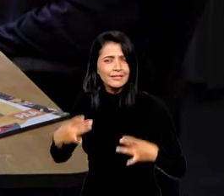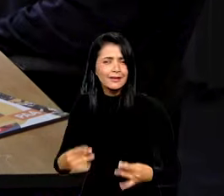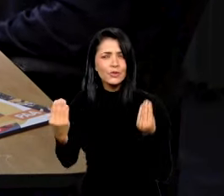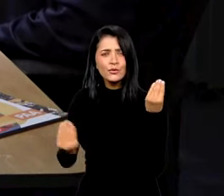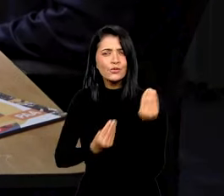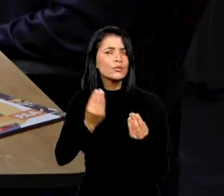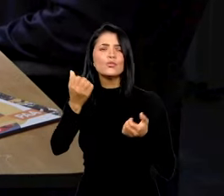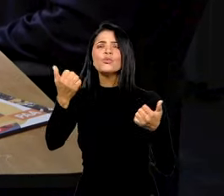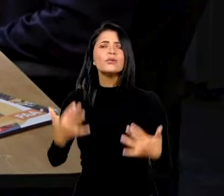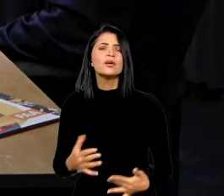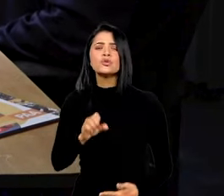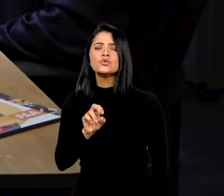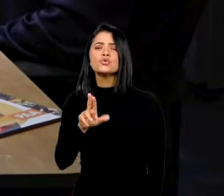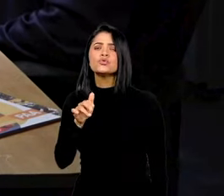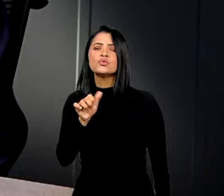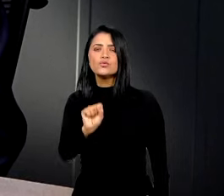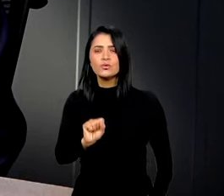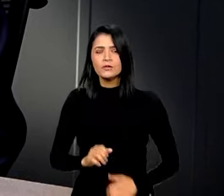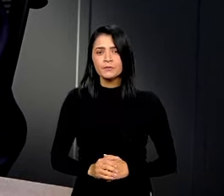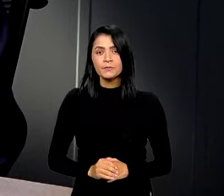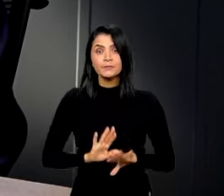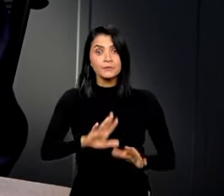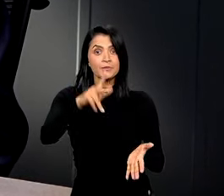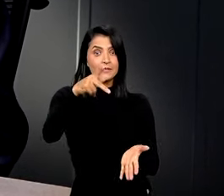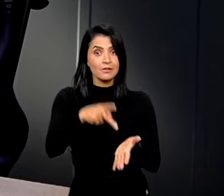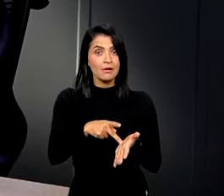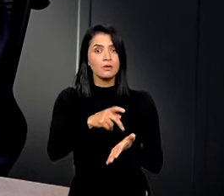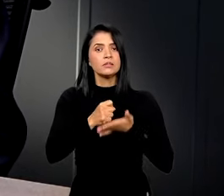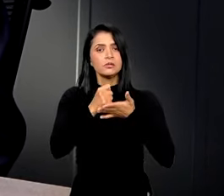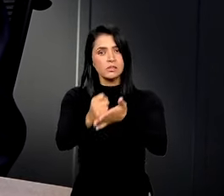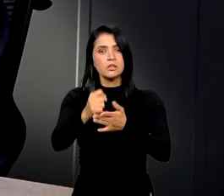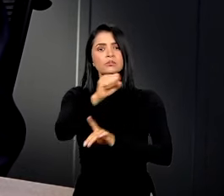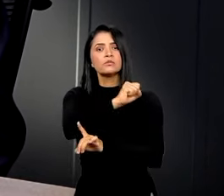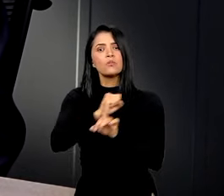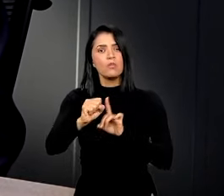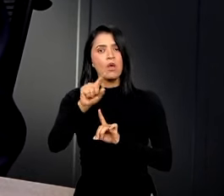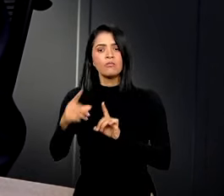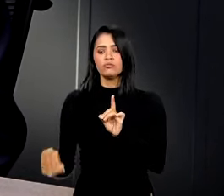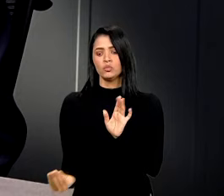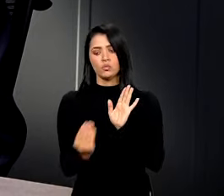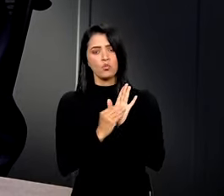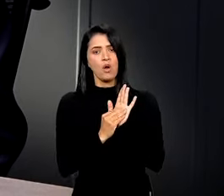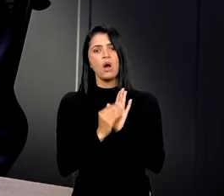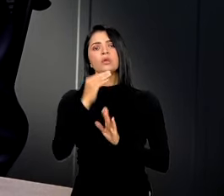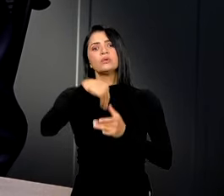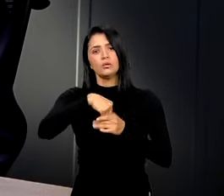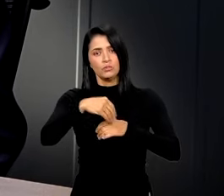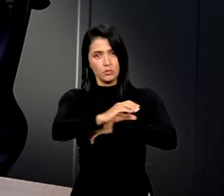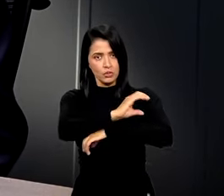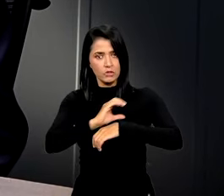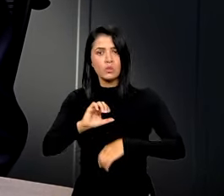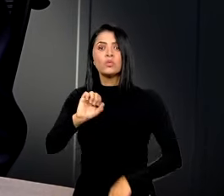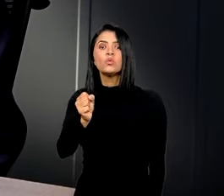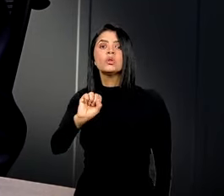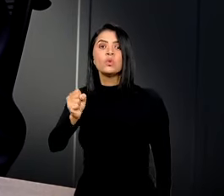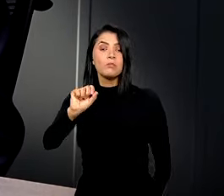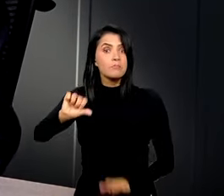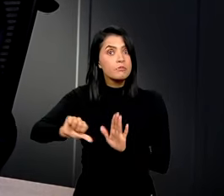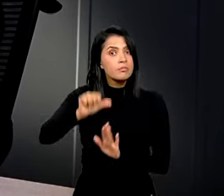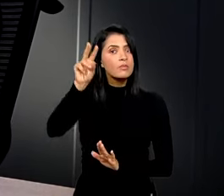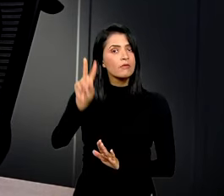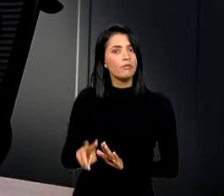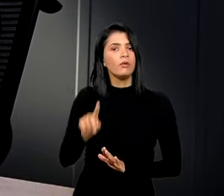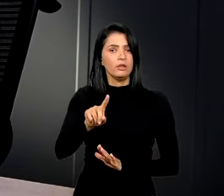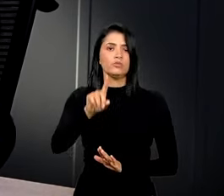Olha, na verdade, a assistência social foi incluída na Constituição de 88 pela primeira vez como um direito do